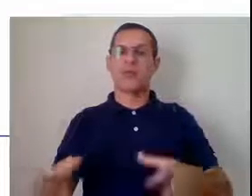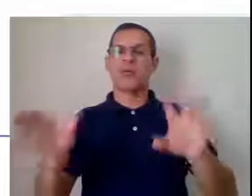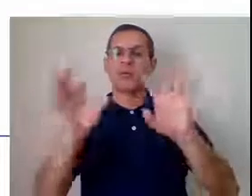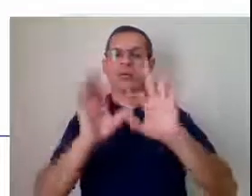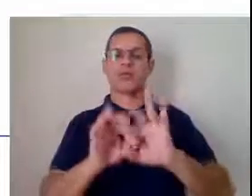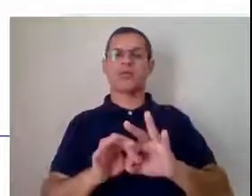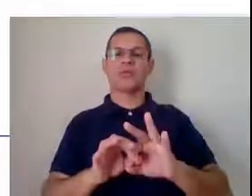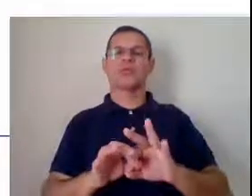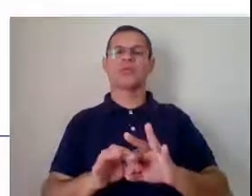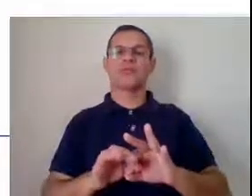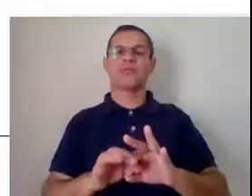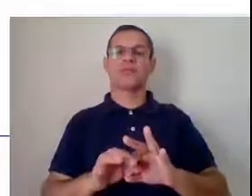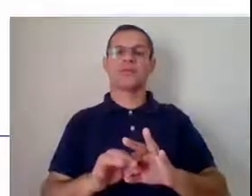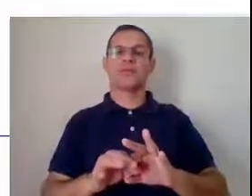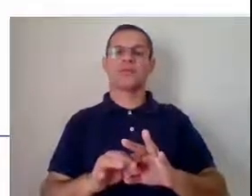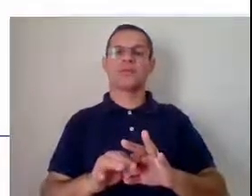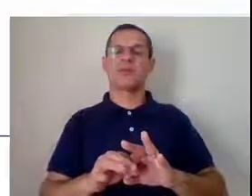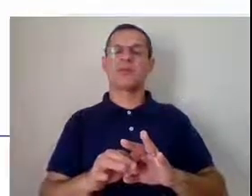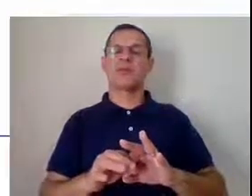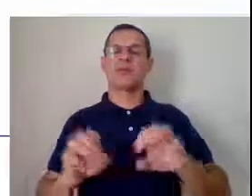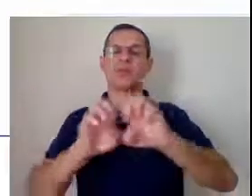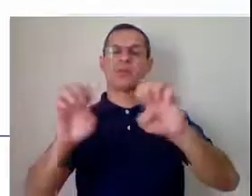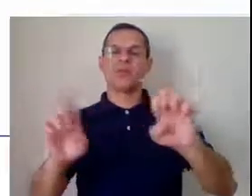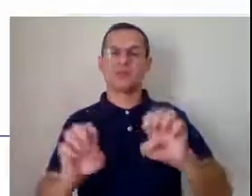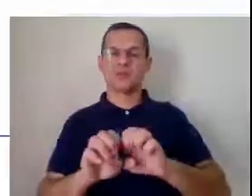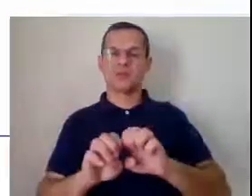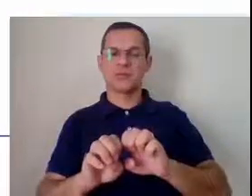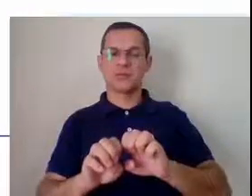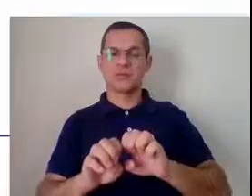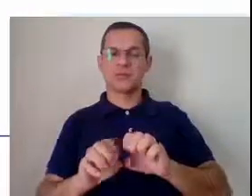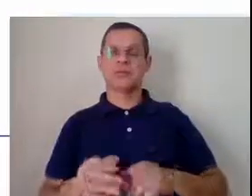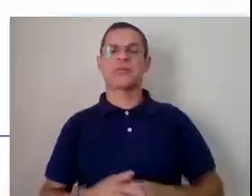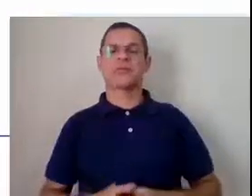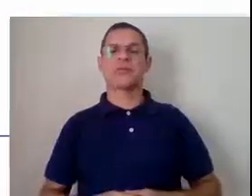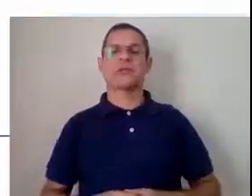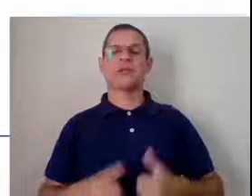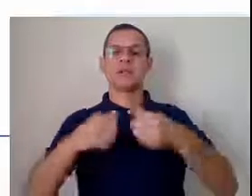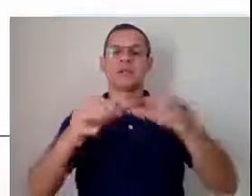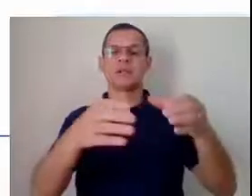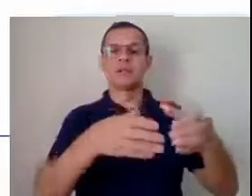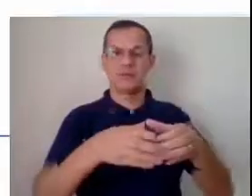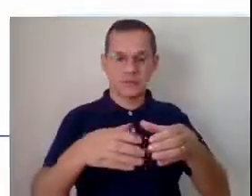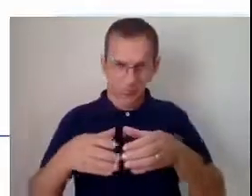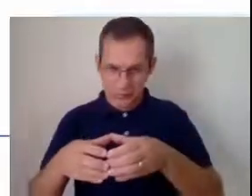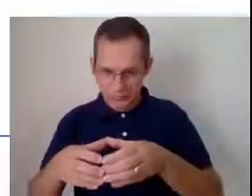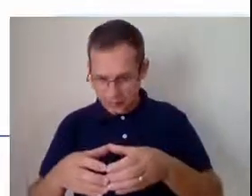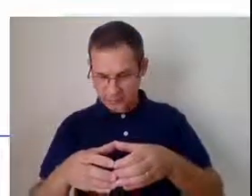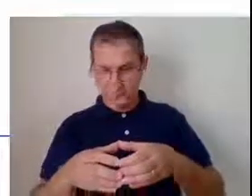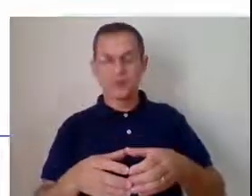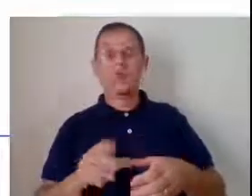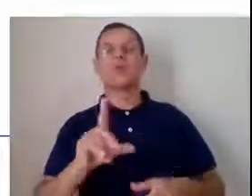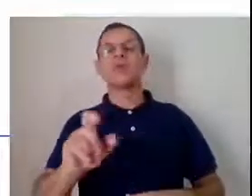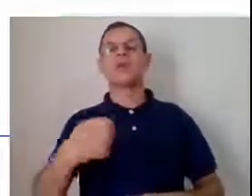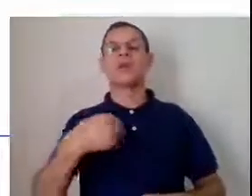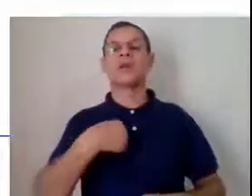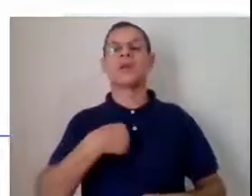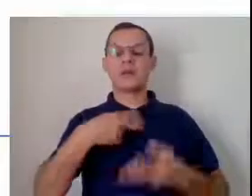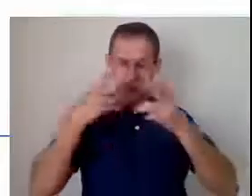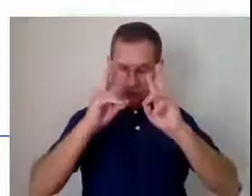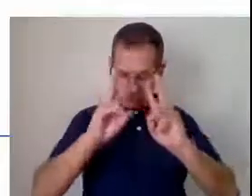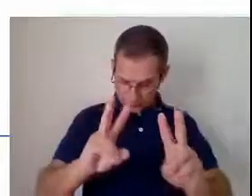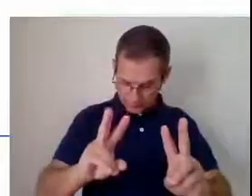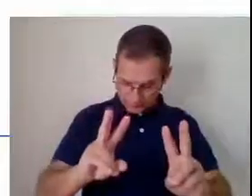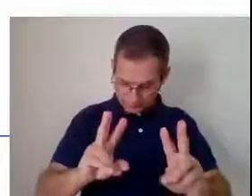parte ou são designados de alguma maneira nesses conjuntos. Então, o que eu estou